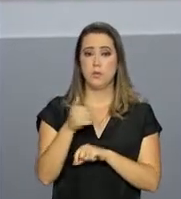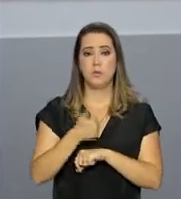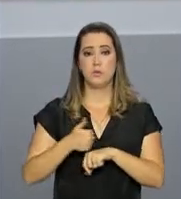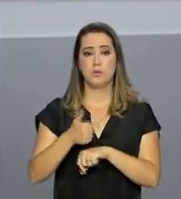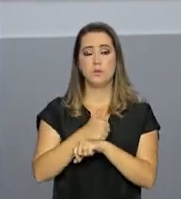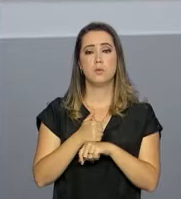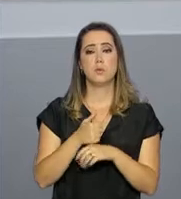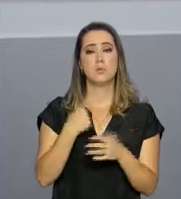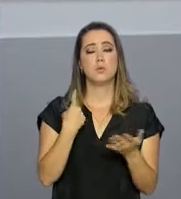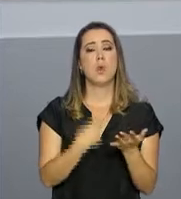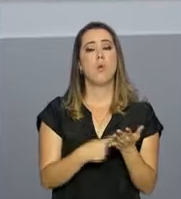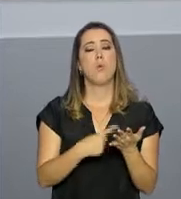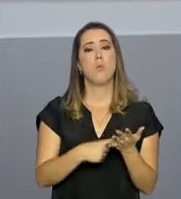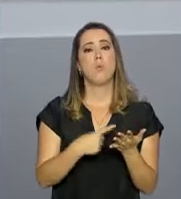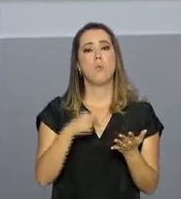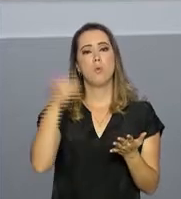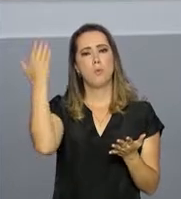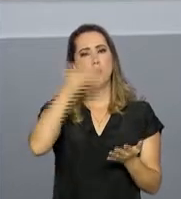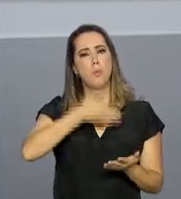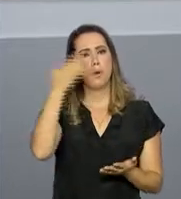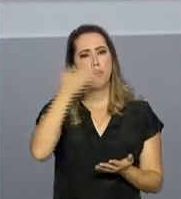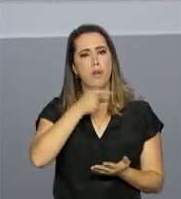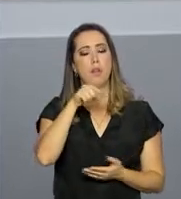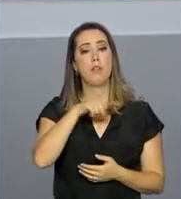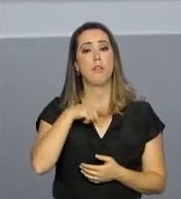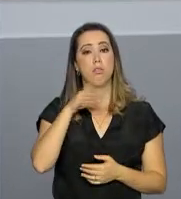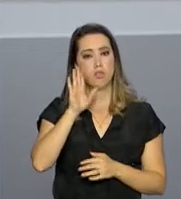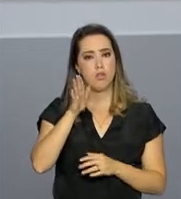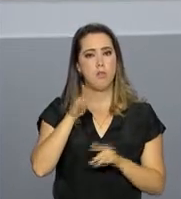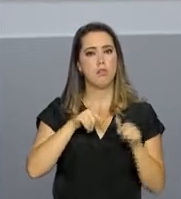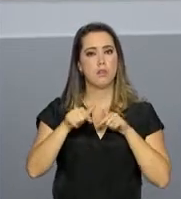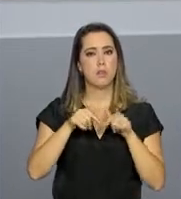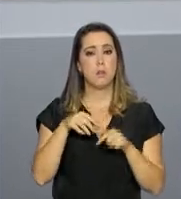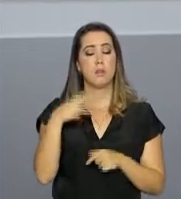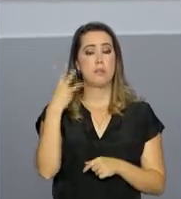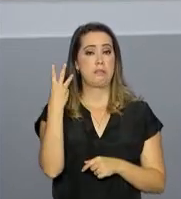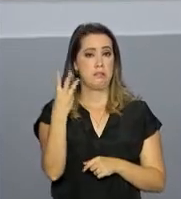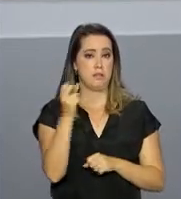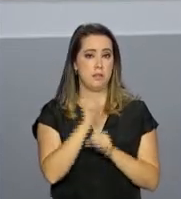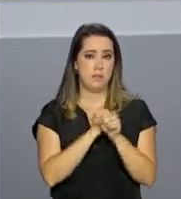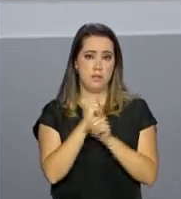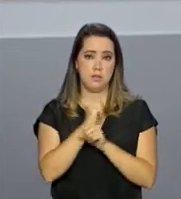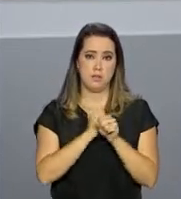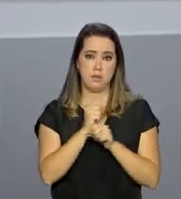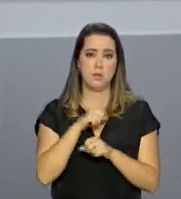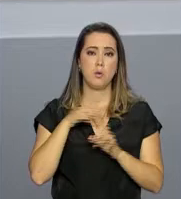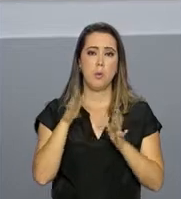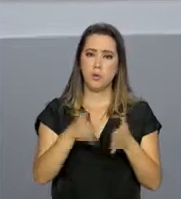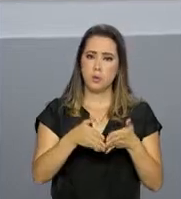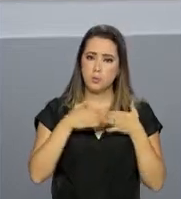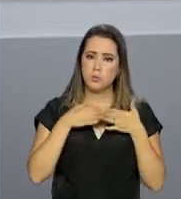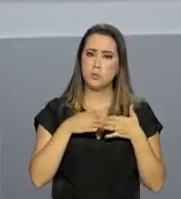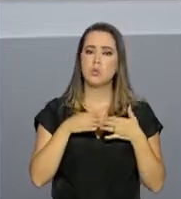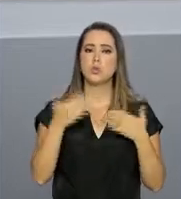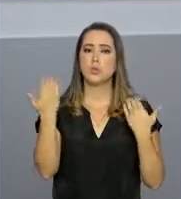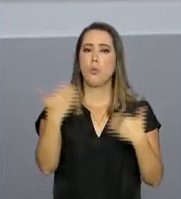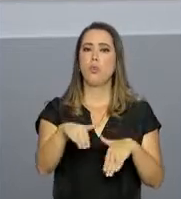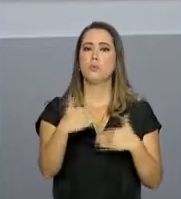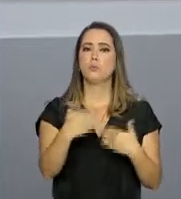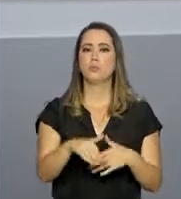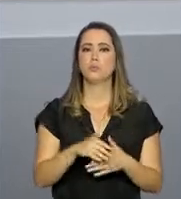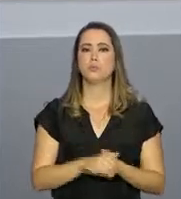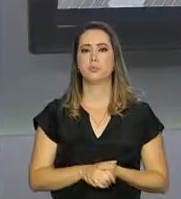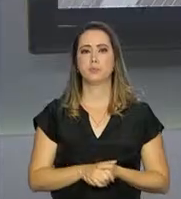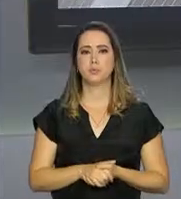profissional que comprovar que já exerce essa atividade na área de estética há pelo menos três anos pode já pedir a certificação de